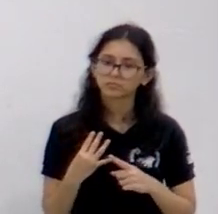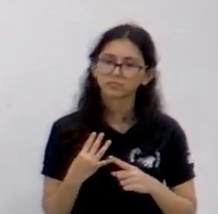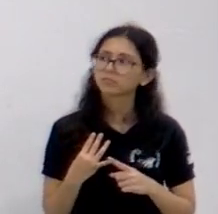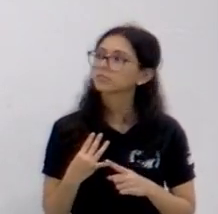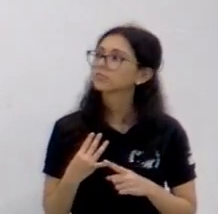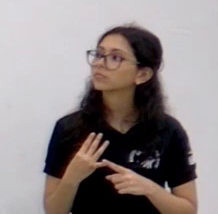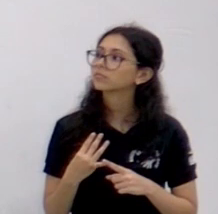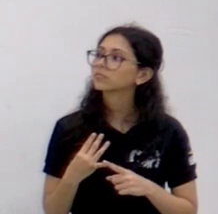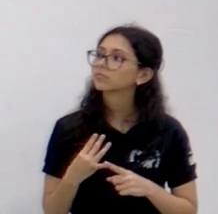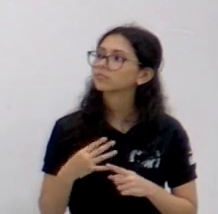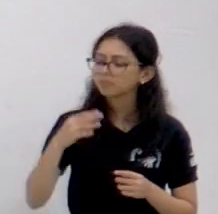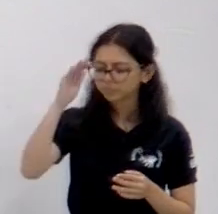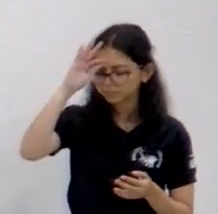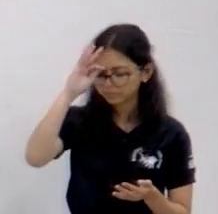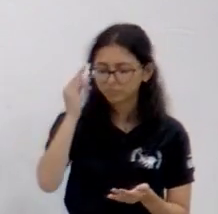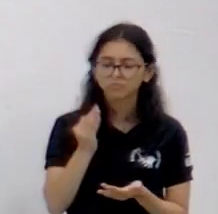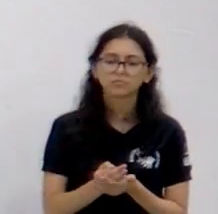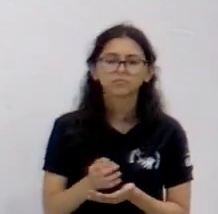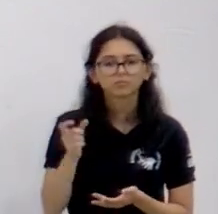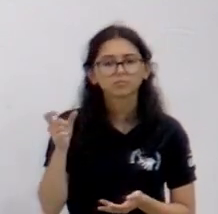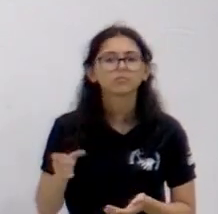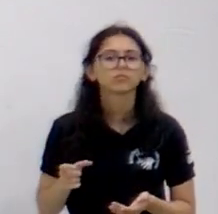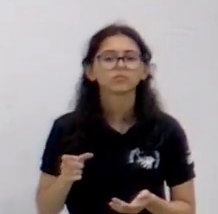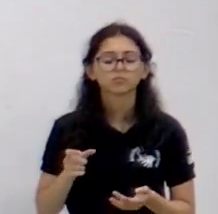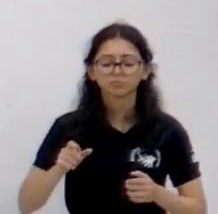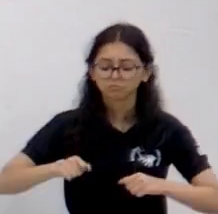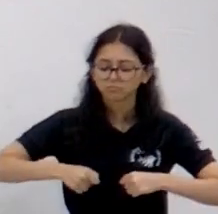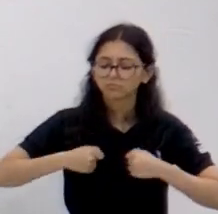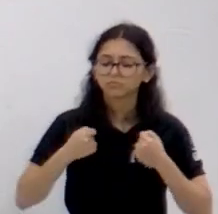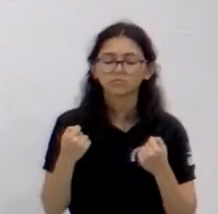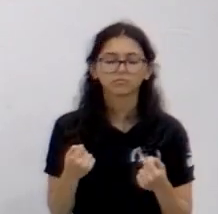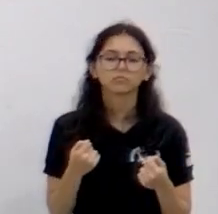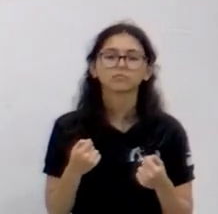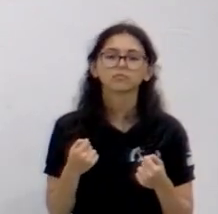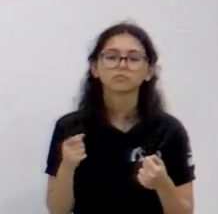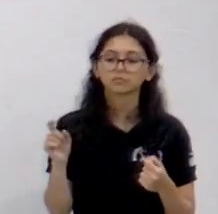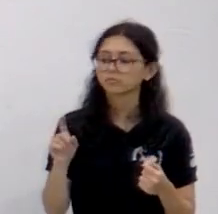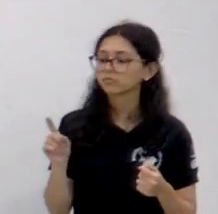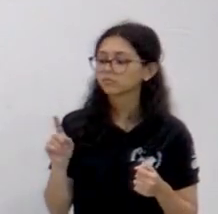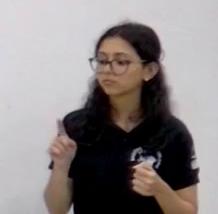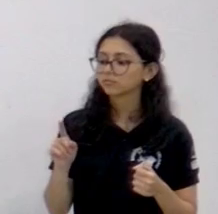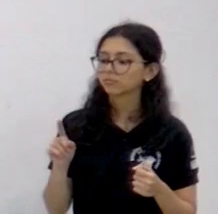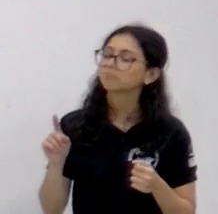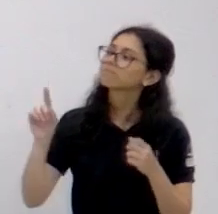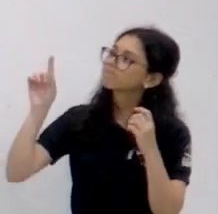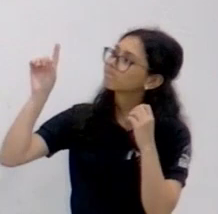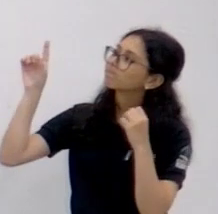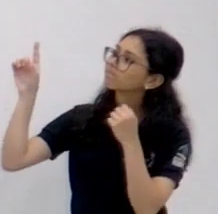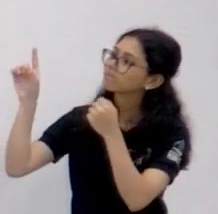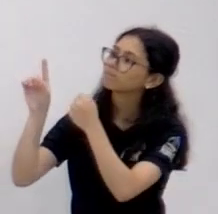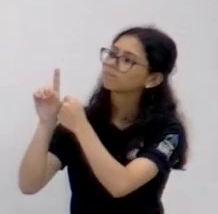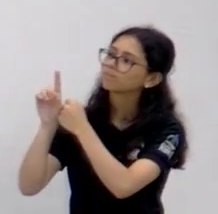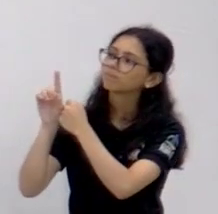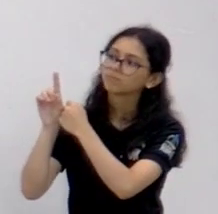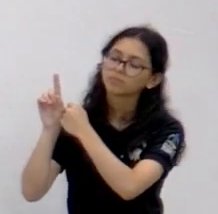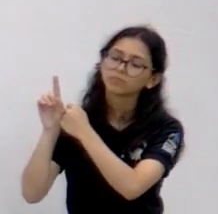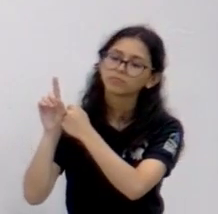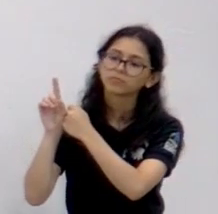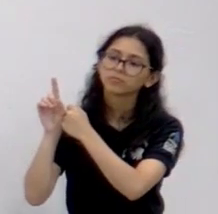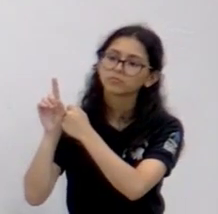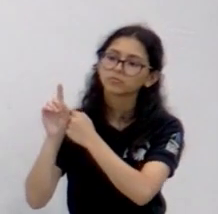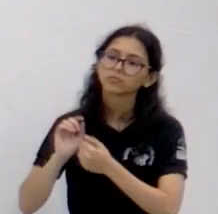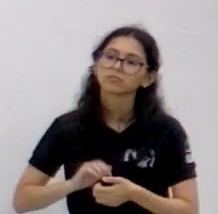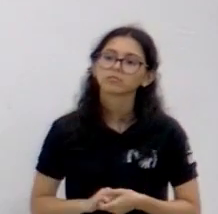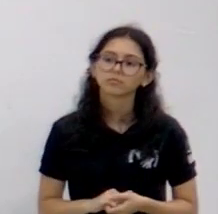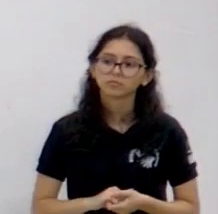mas confirmada através de uma íntima comunhão com Deus. Versos 36 e 40, conhecido o texto da palavra